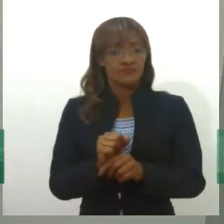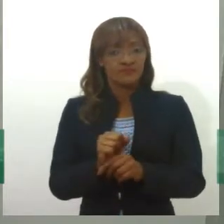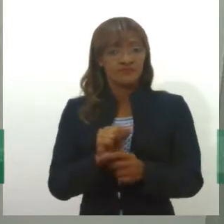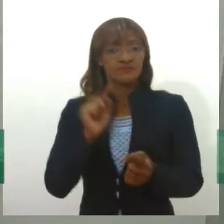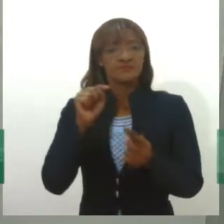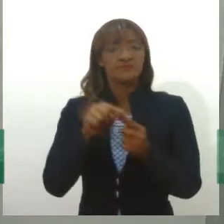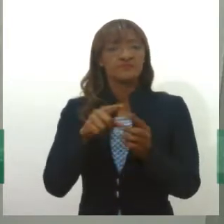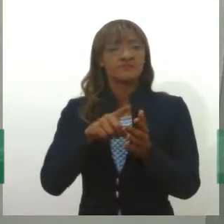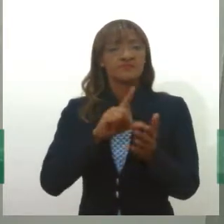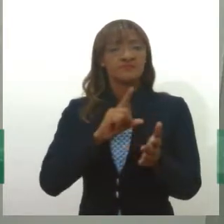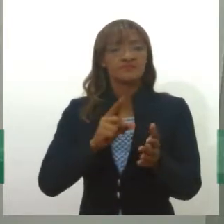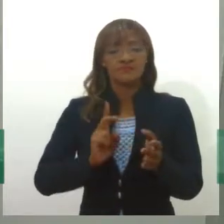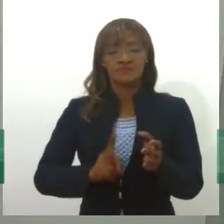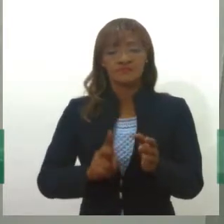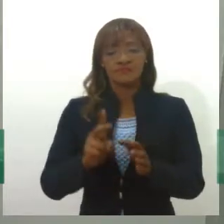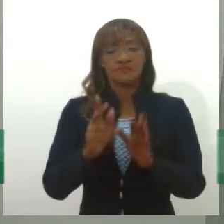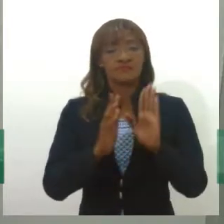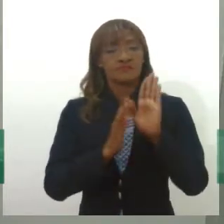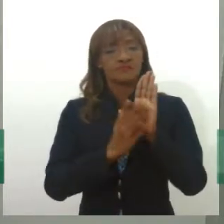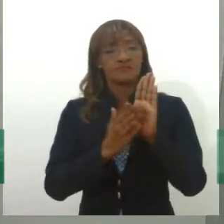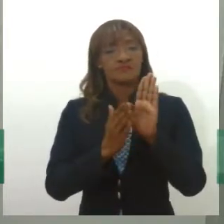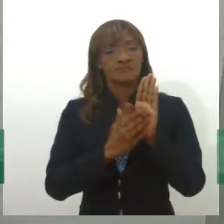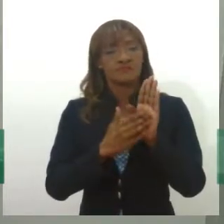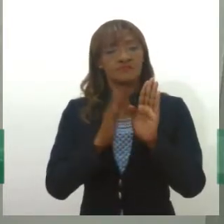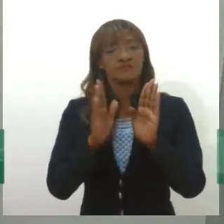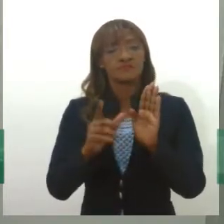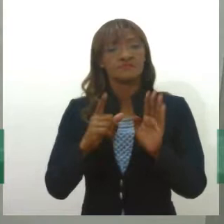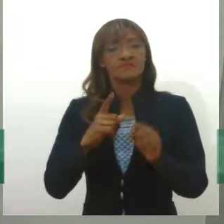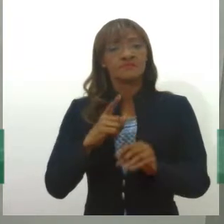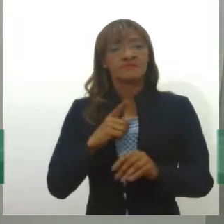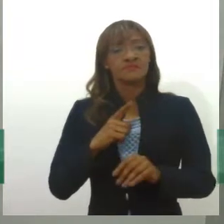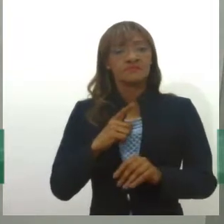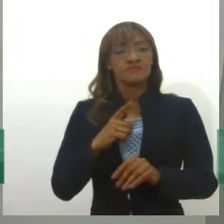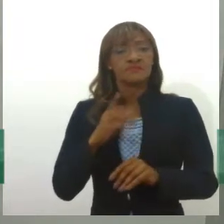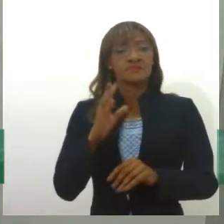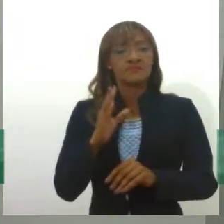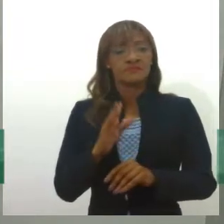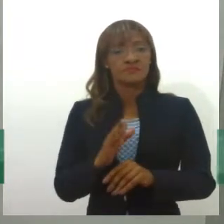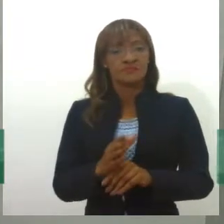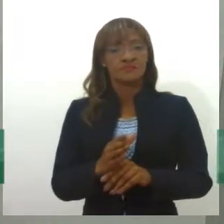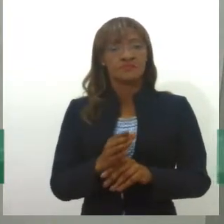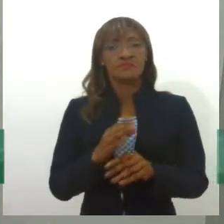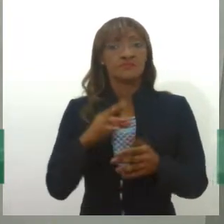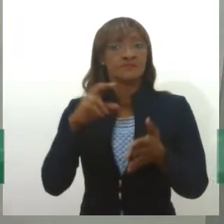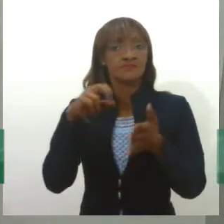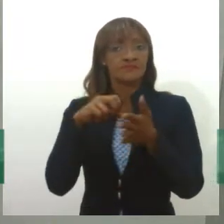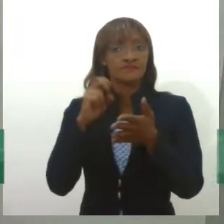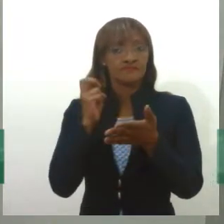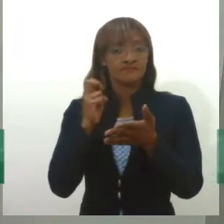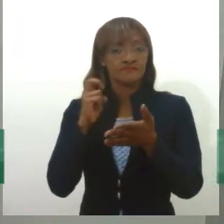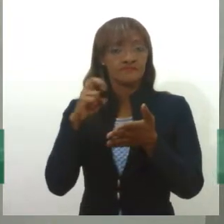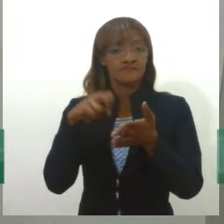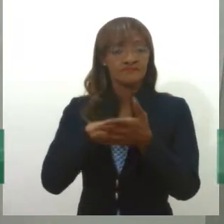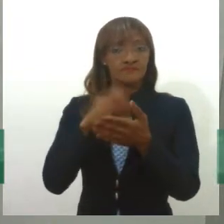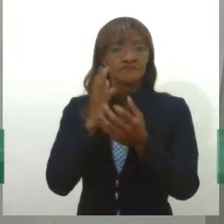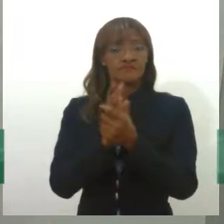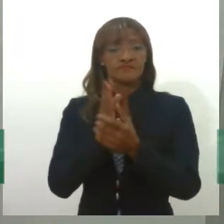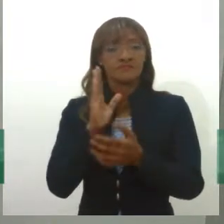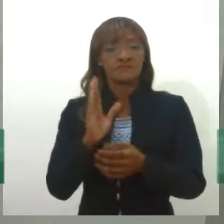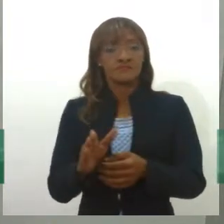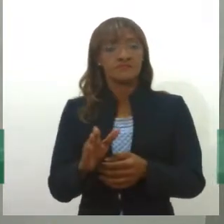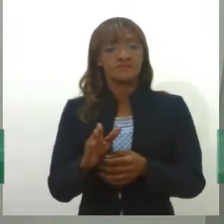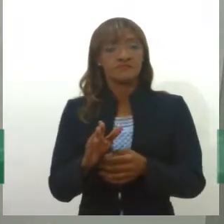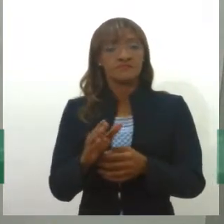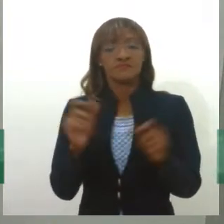de manter na proposta sanções a partidos que descumpriram a cota mínima de recursos para a campanha